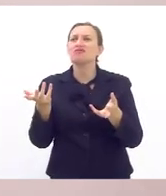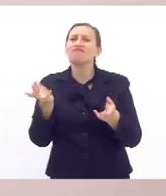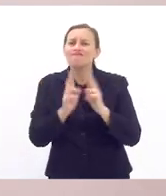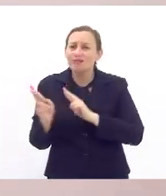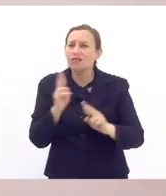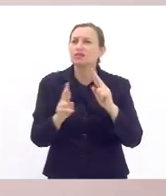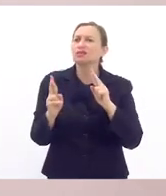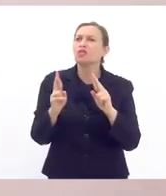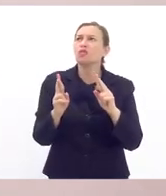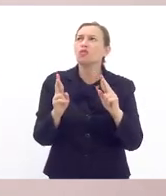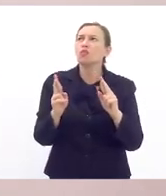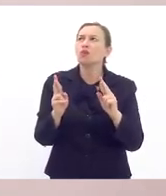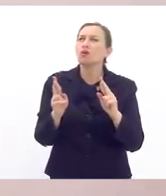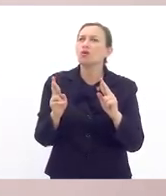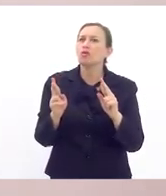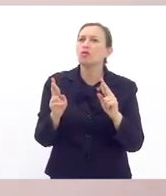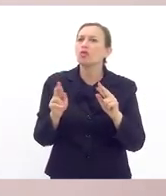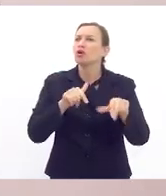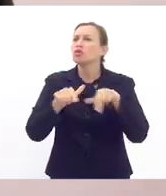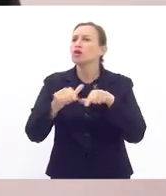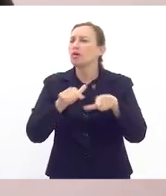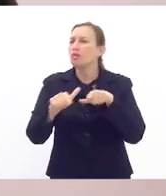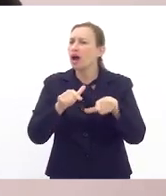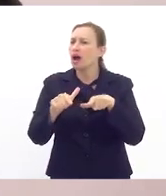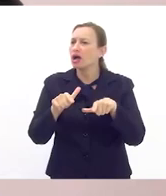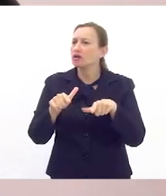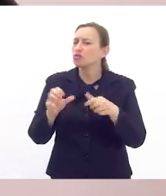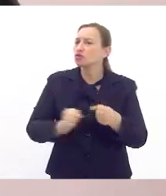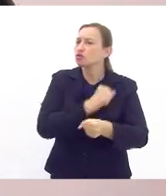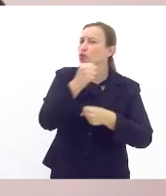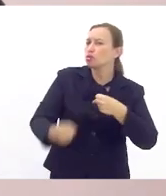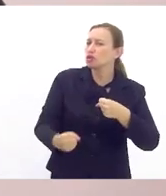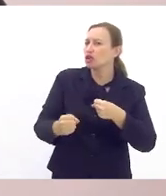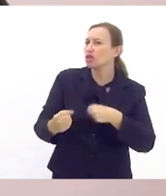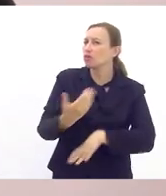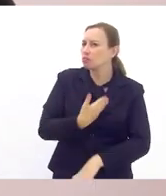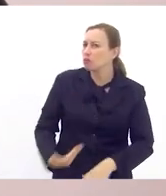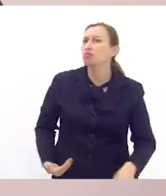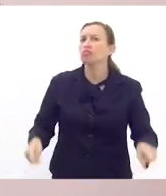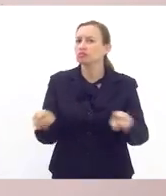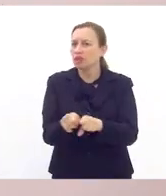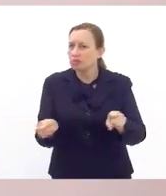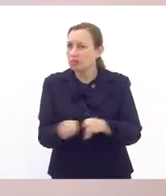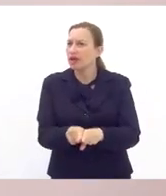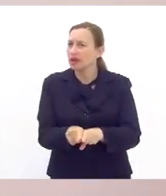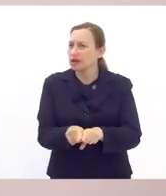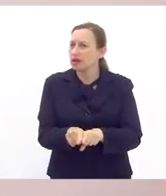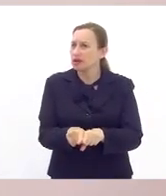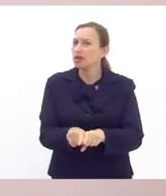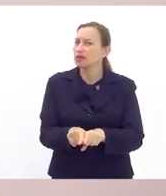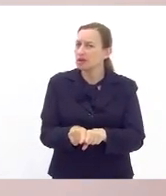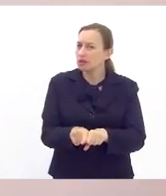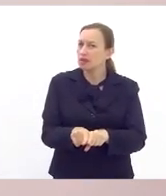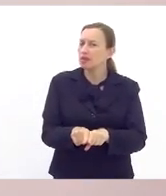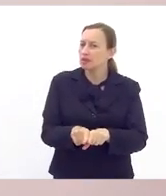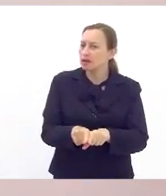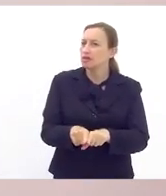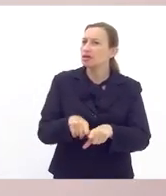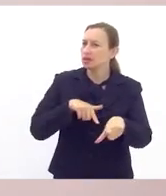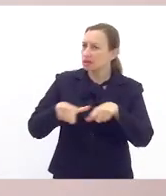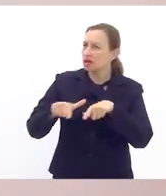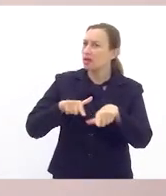à questão do serviço do poder público poder público também tem demanda a essas concessionárias